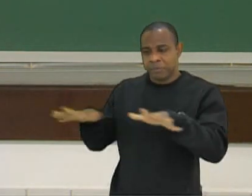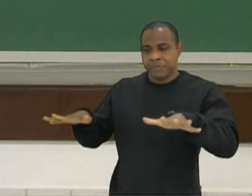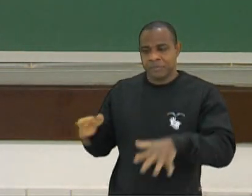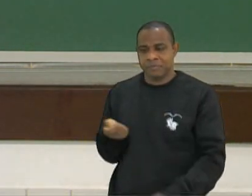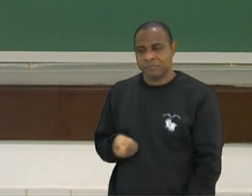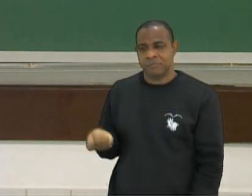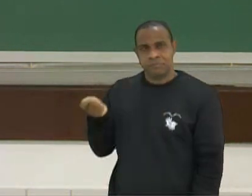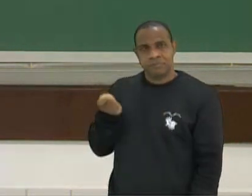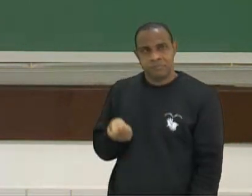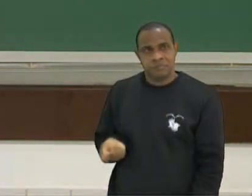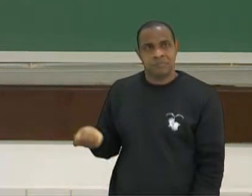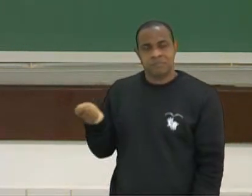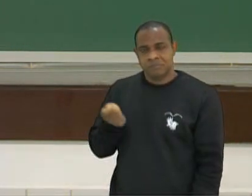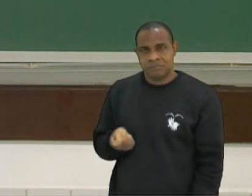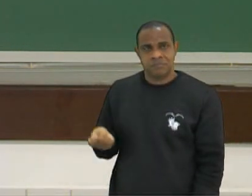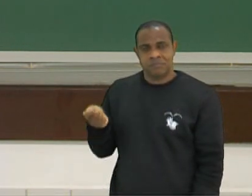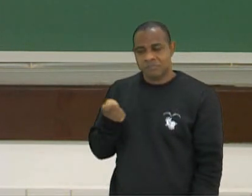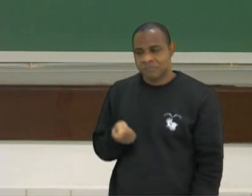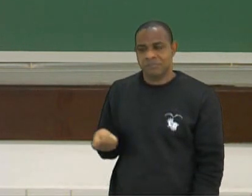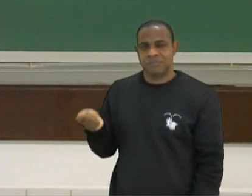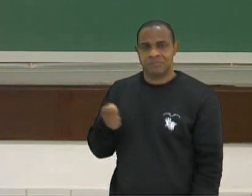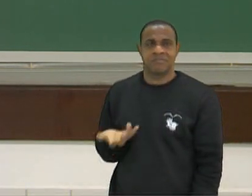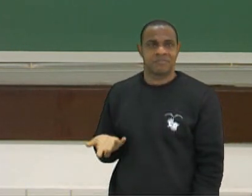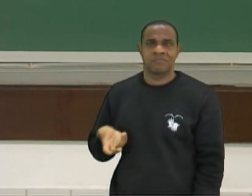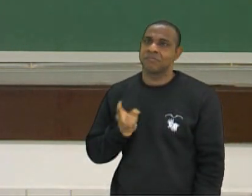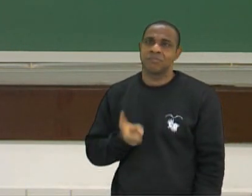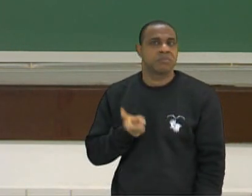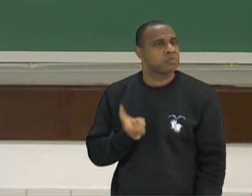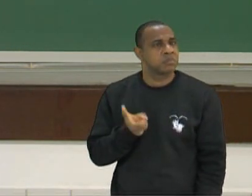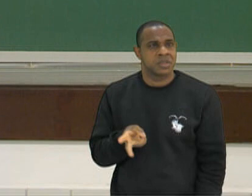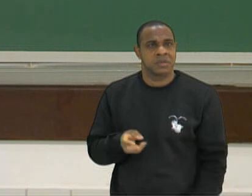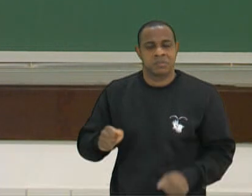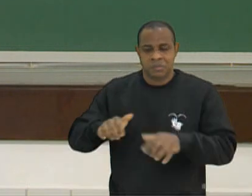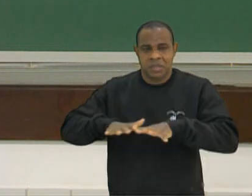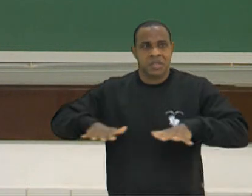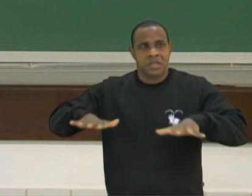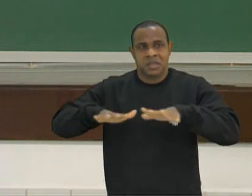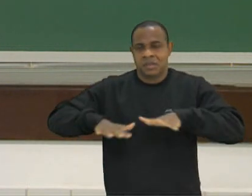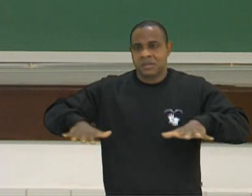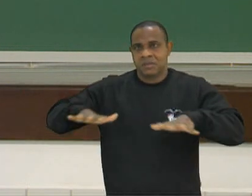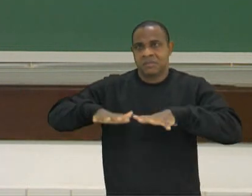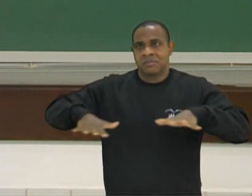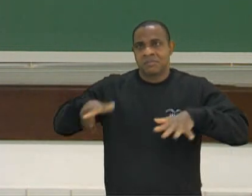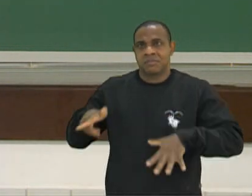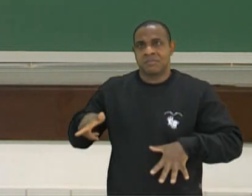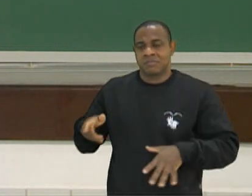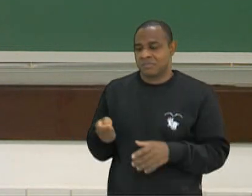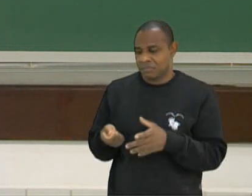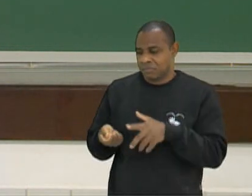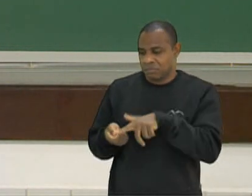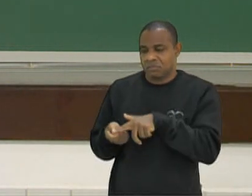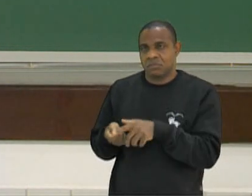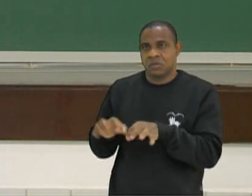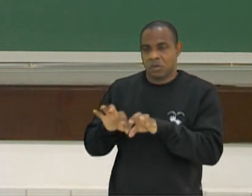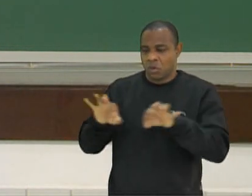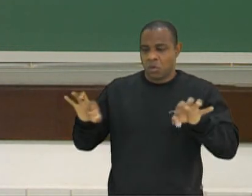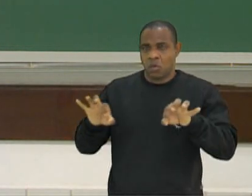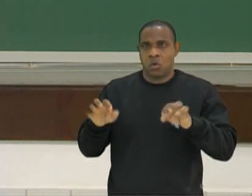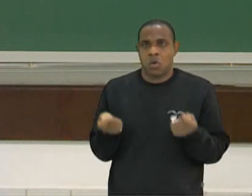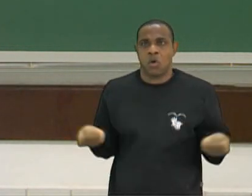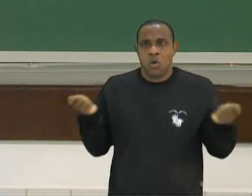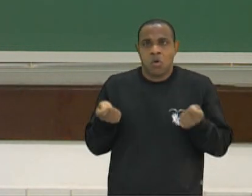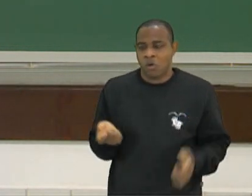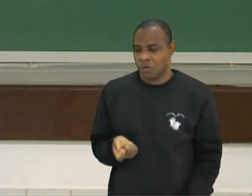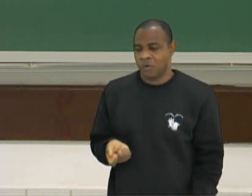o obstáculo, ela vai bater e vai voltar. É o mesmo meio. Qual que é o meio em questão agora? O meio em questão é a corda, que você tem como referência.